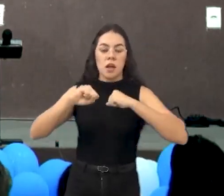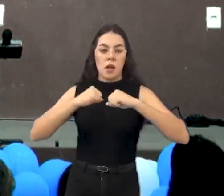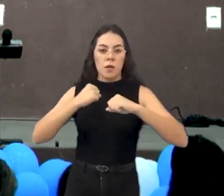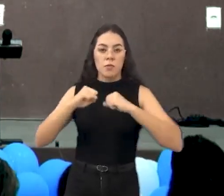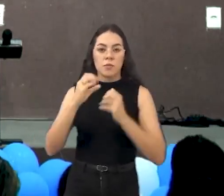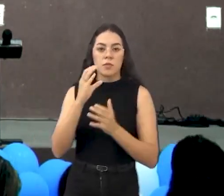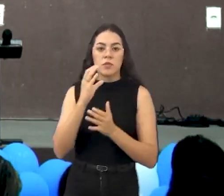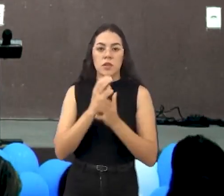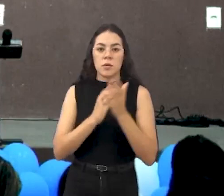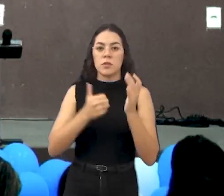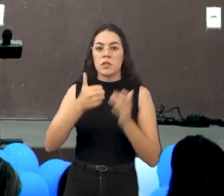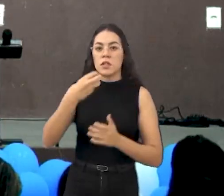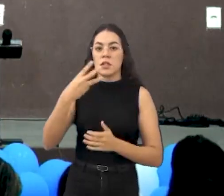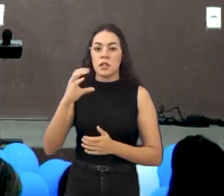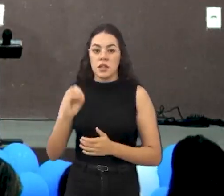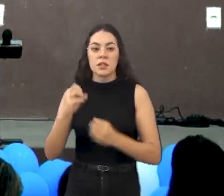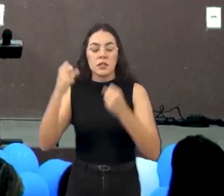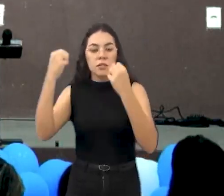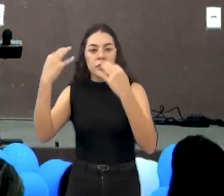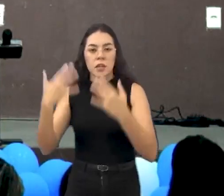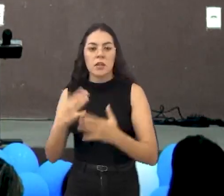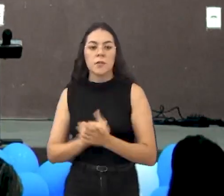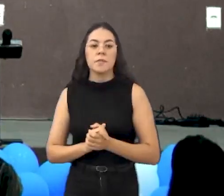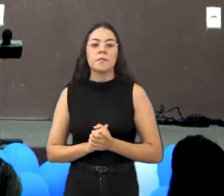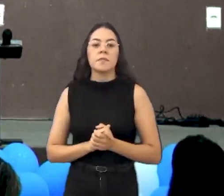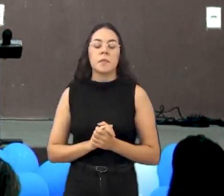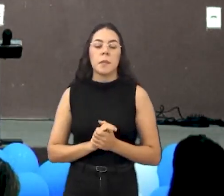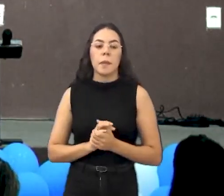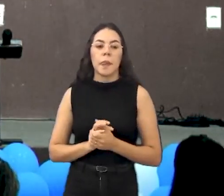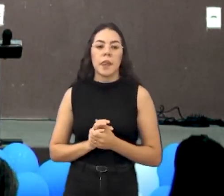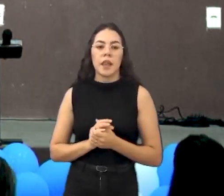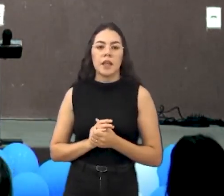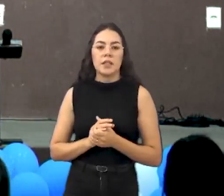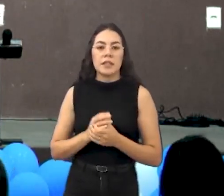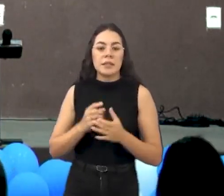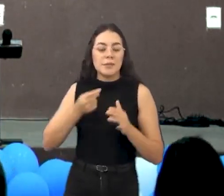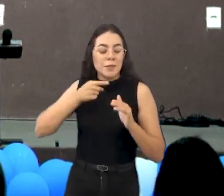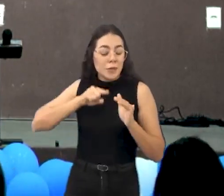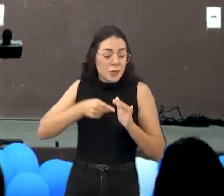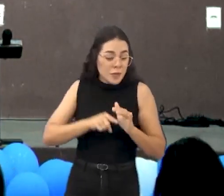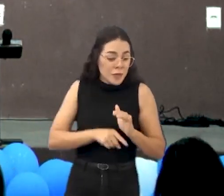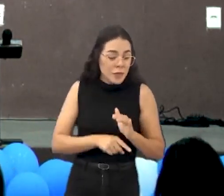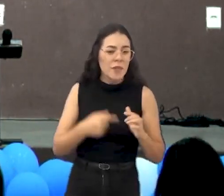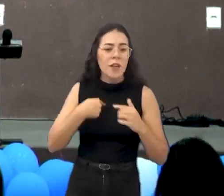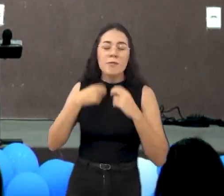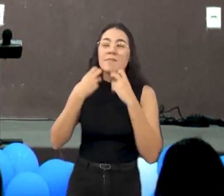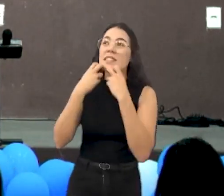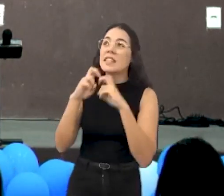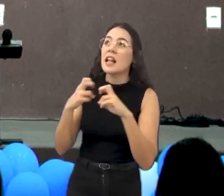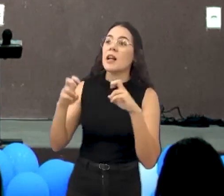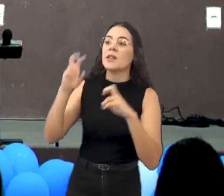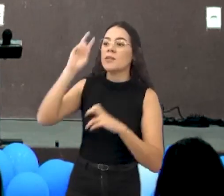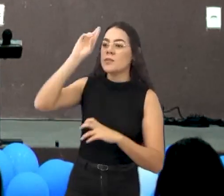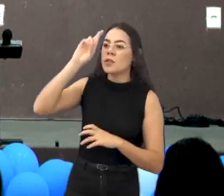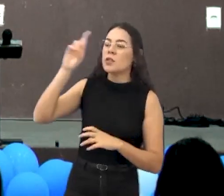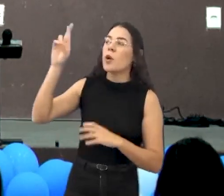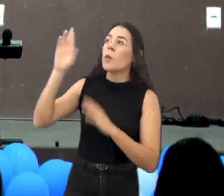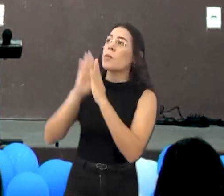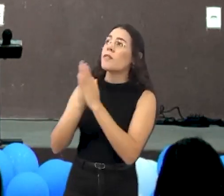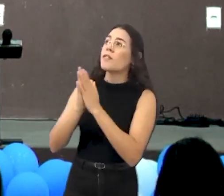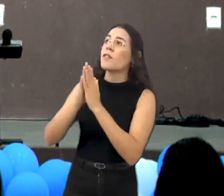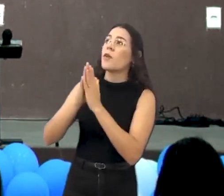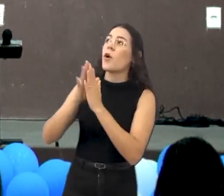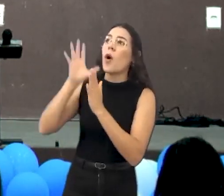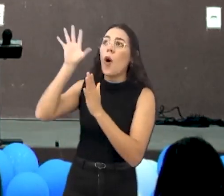assim, das profundezas a ti clamo, Senhor. Senhor, escuta a minha